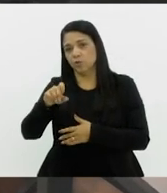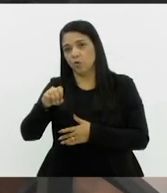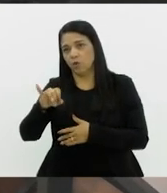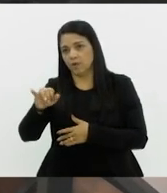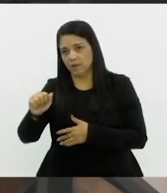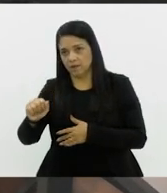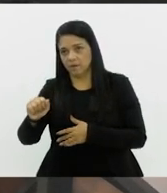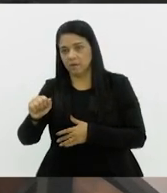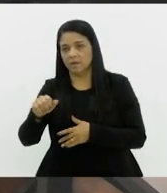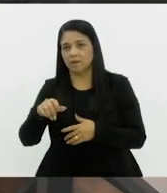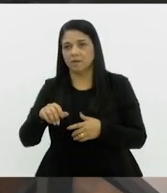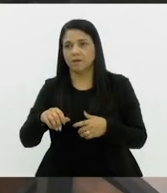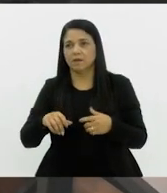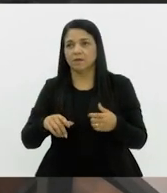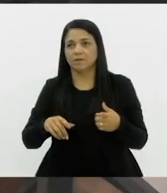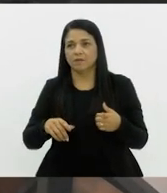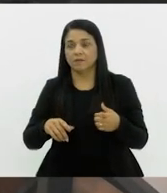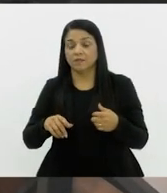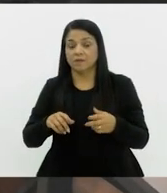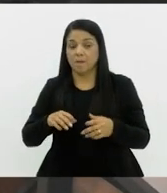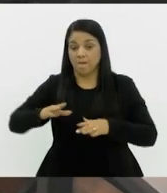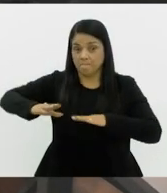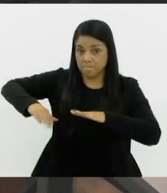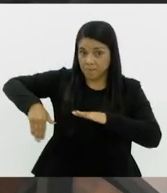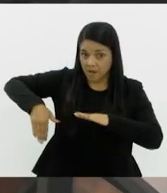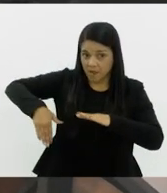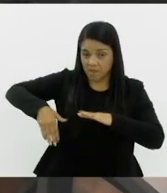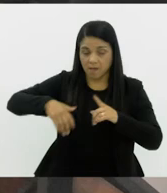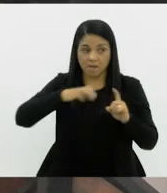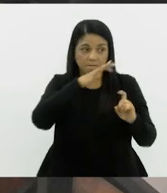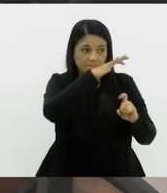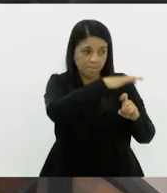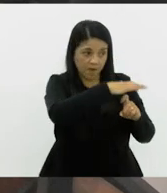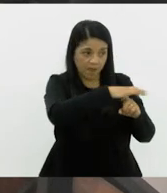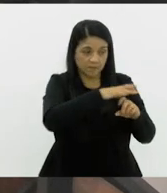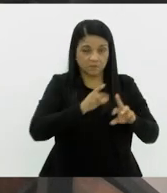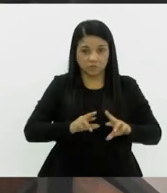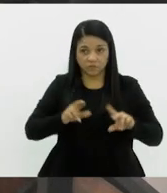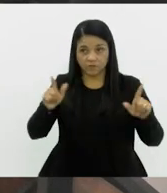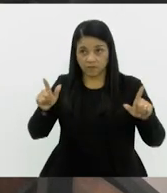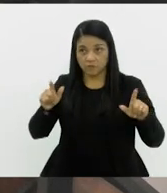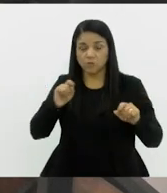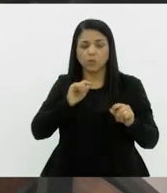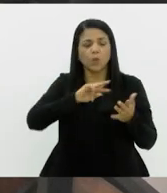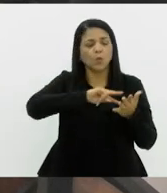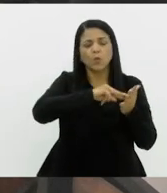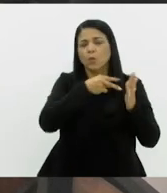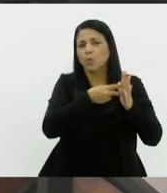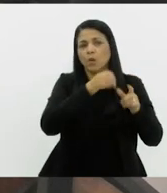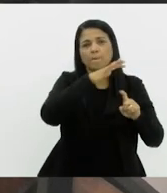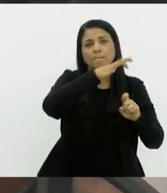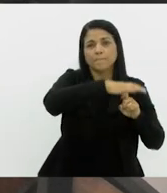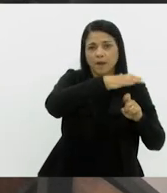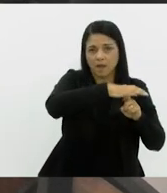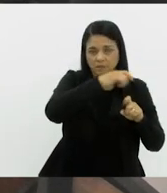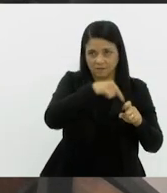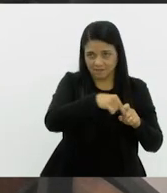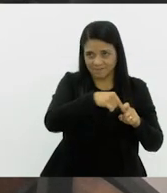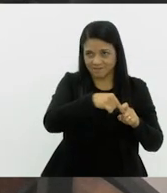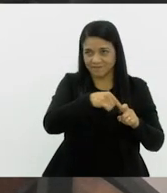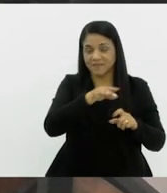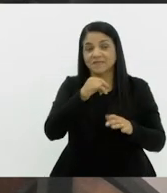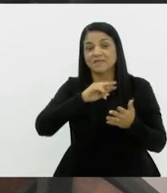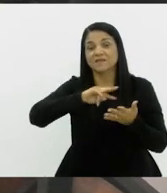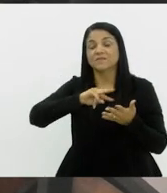às vezes praça. Isso. São duas coisas diferentes. Praça é o que exatamente? Praça, nós temos, para referência aeronáutica,